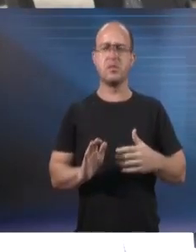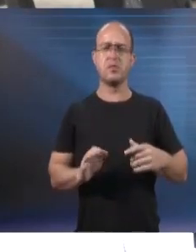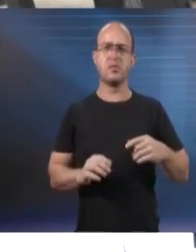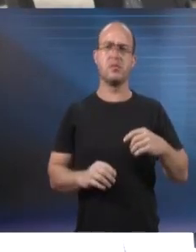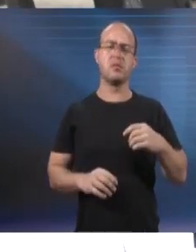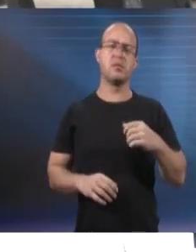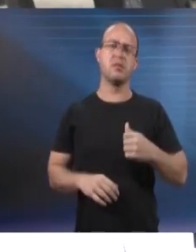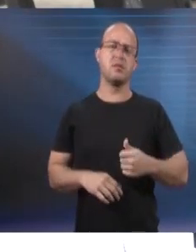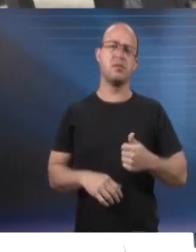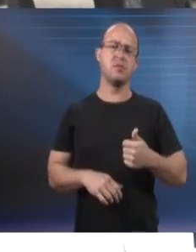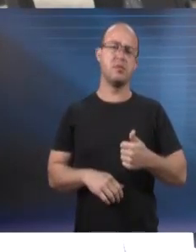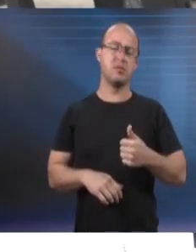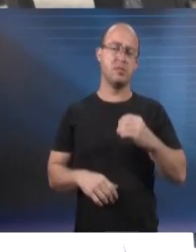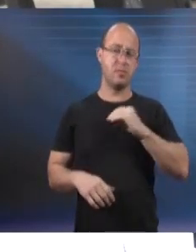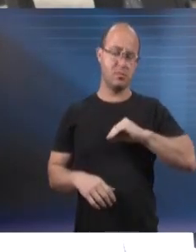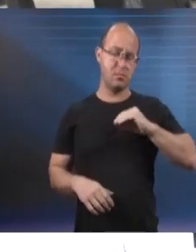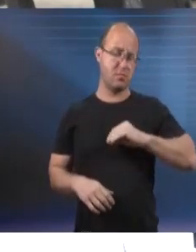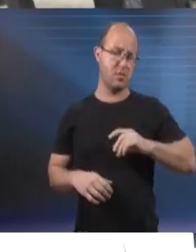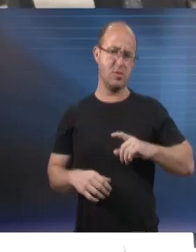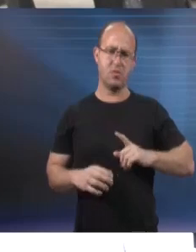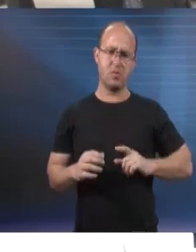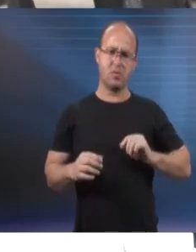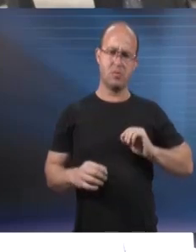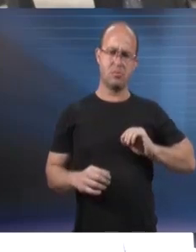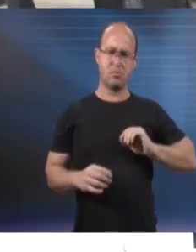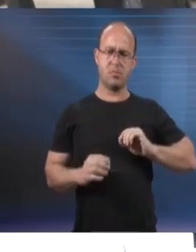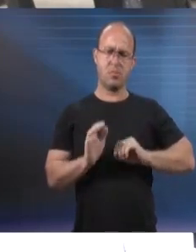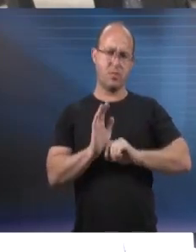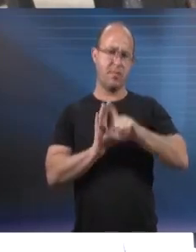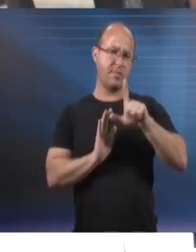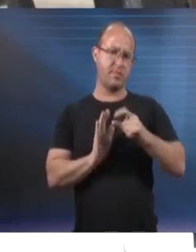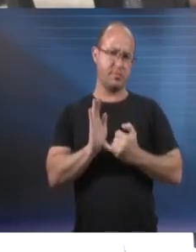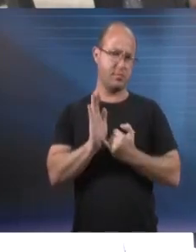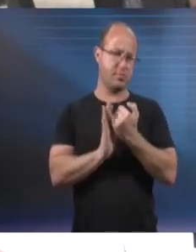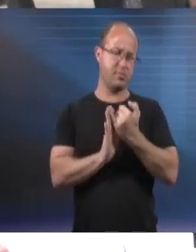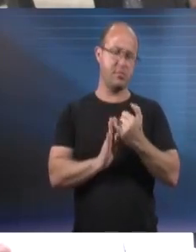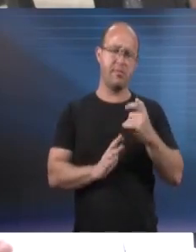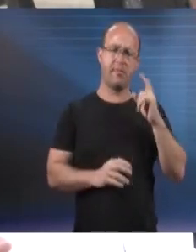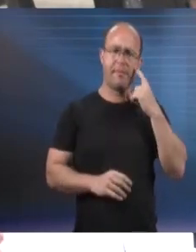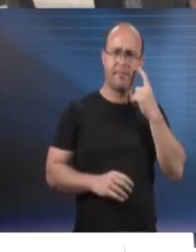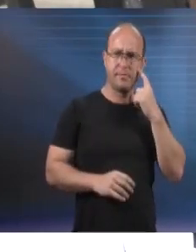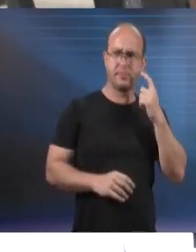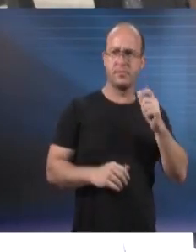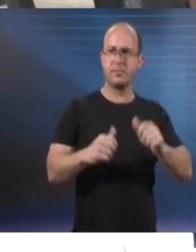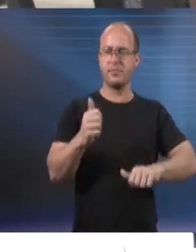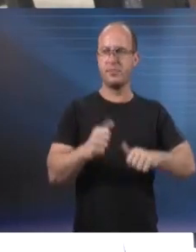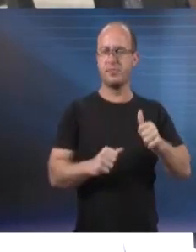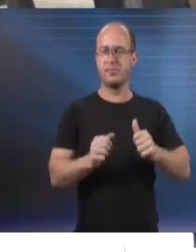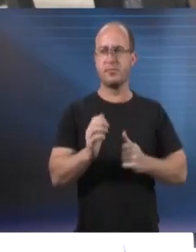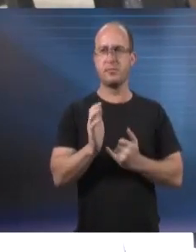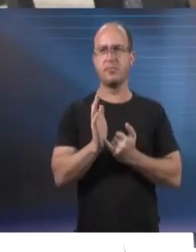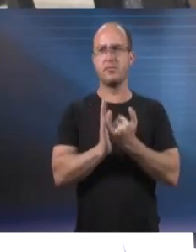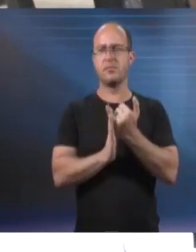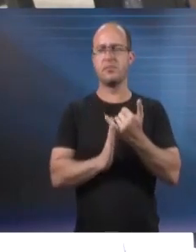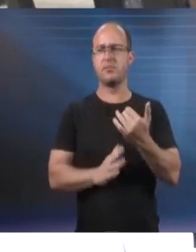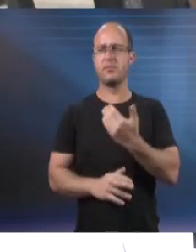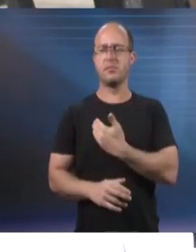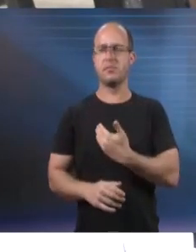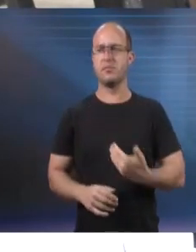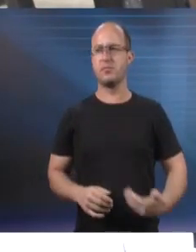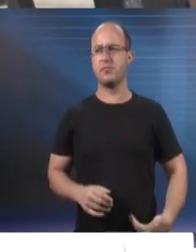impostos. Inclusive, é importante que a gente faça aqui um breve apanhado do tanto de aumento de impostos que o